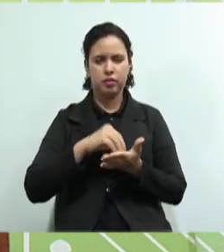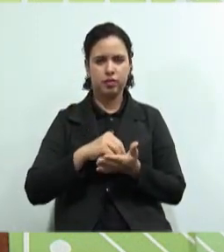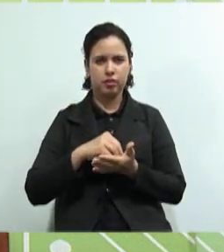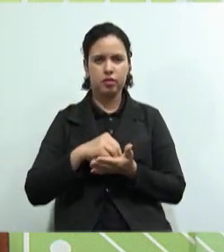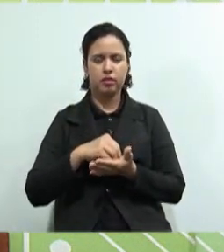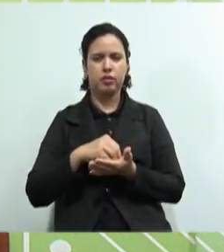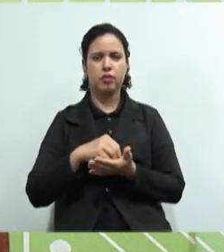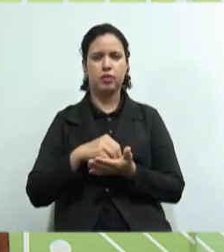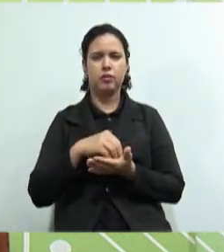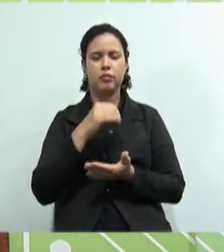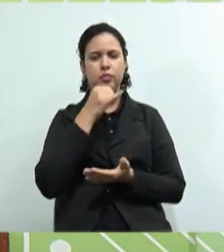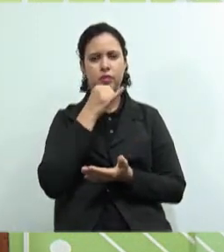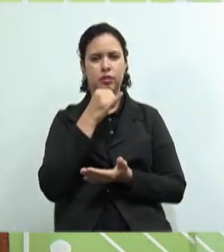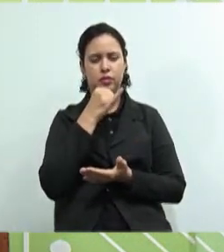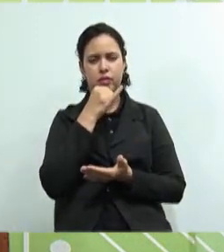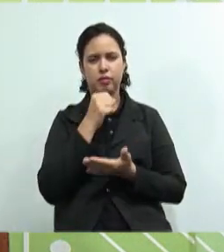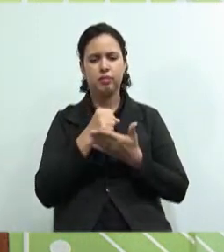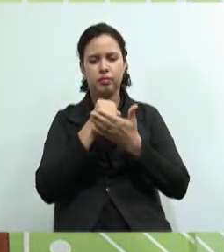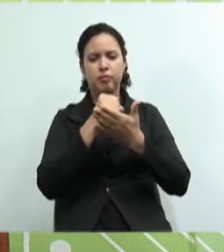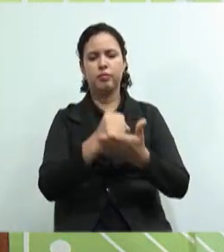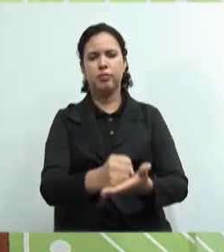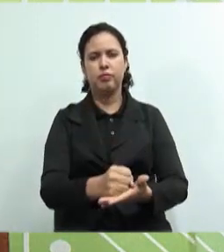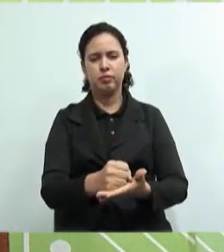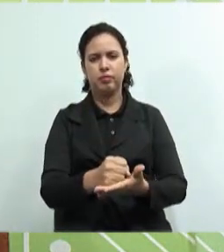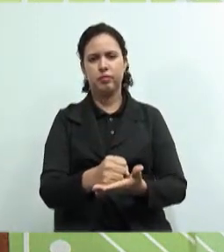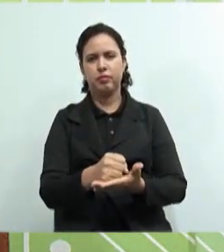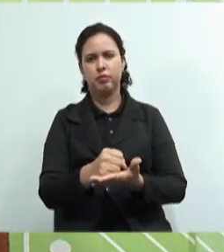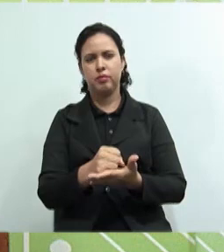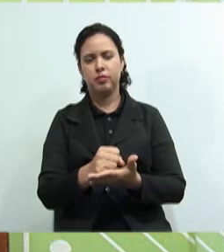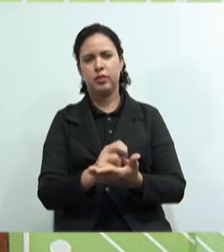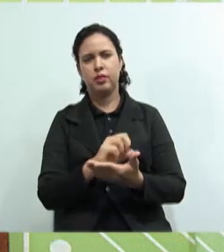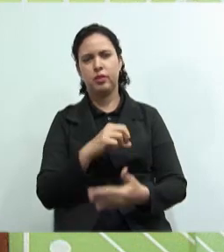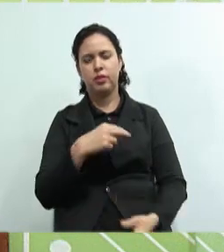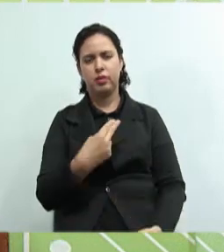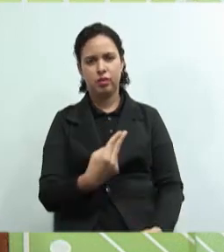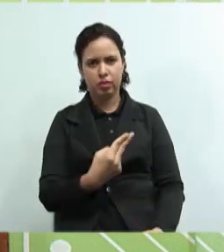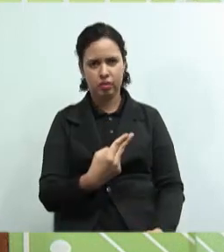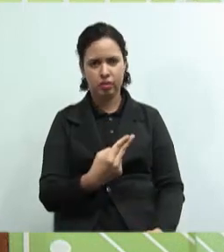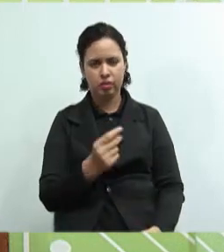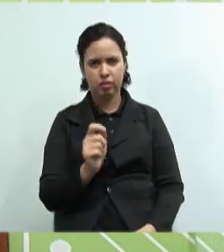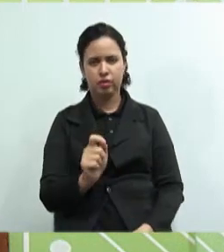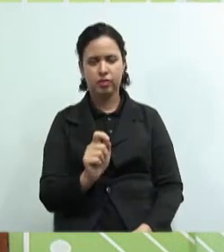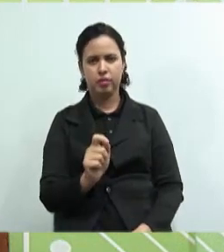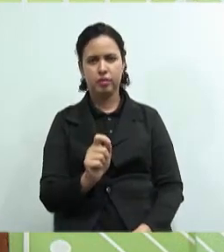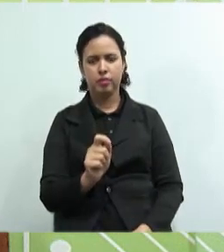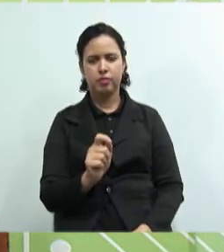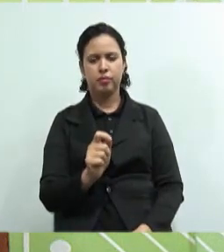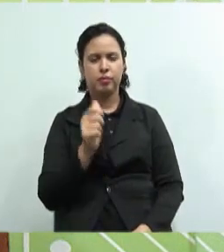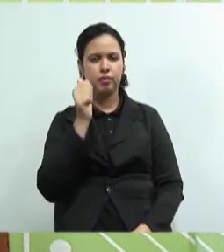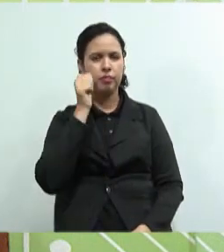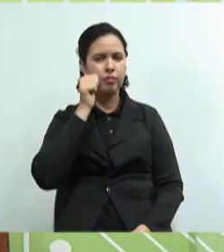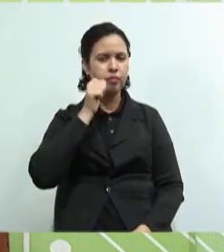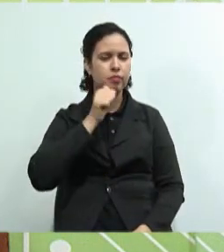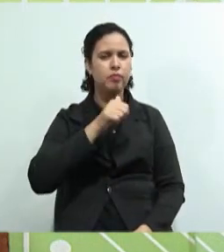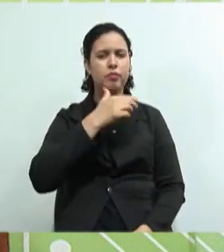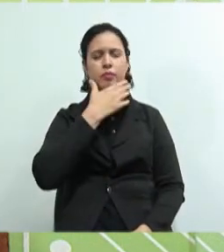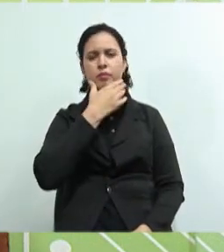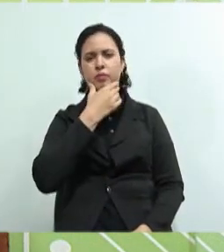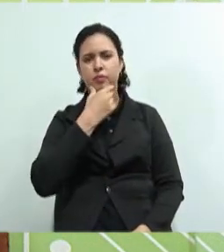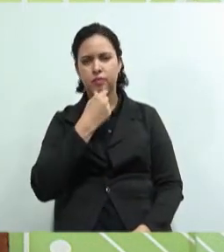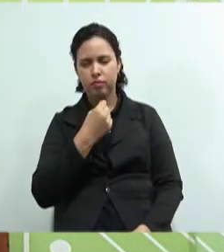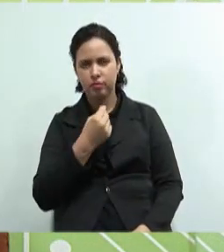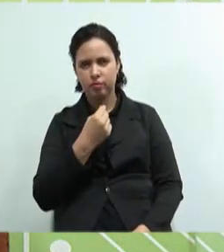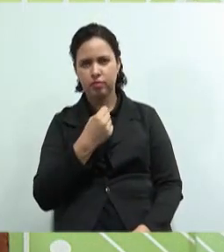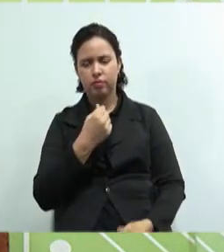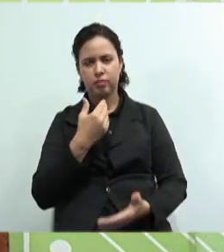tragédia como, por exemplo, empregar uma mão de obra infantil ou deixar uma relação de trabalho entre homem e mulher aí, escapar do controle e acontecer